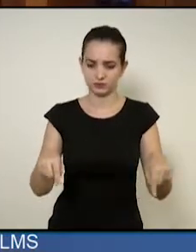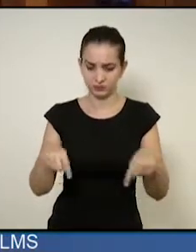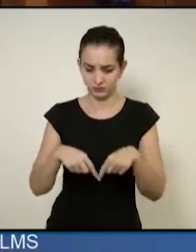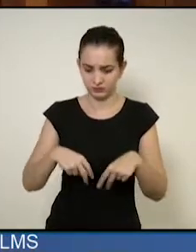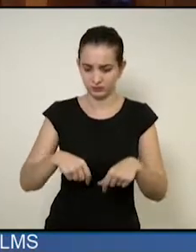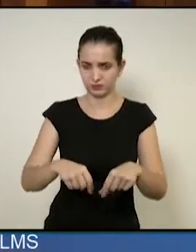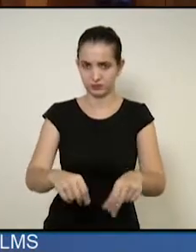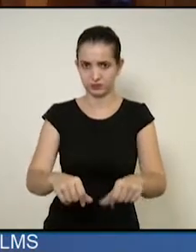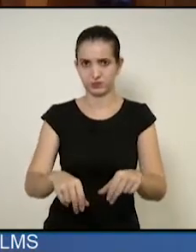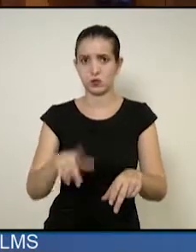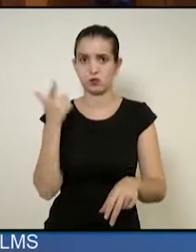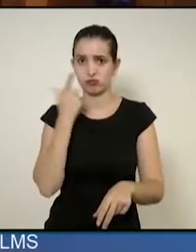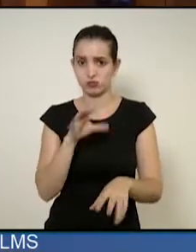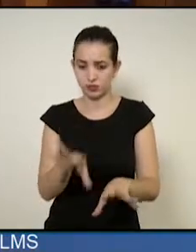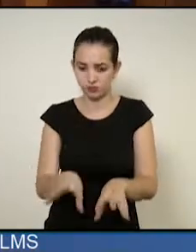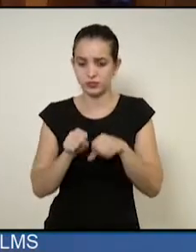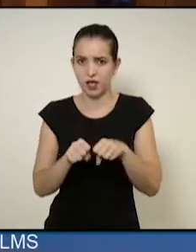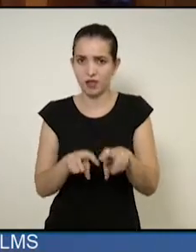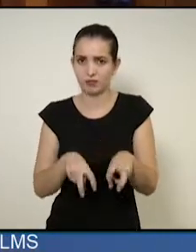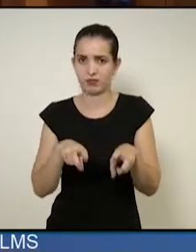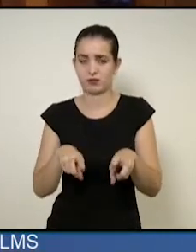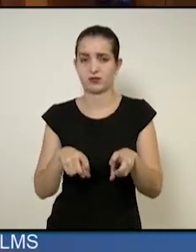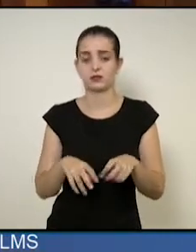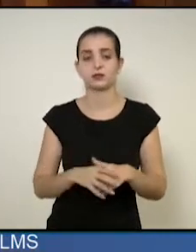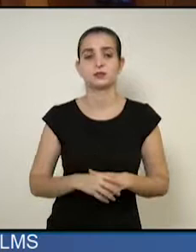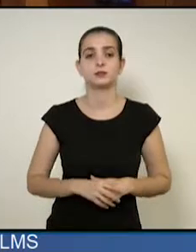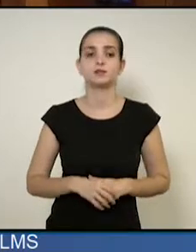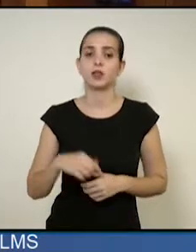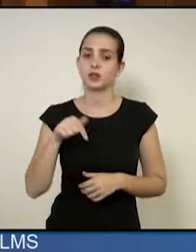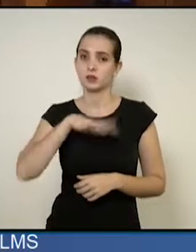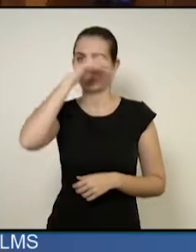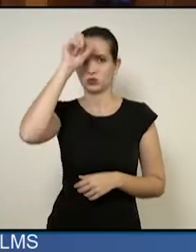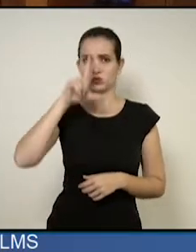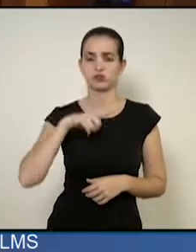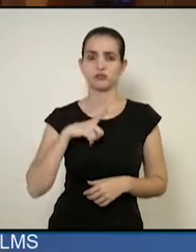pela aquisição da terra. Ao todo, no Mato Grosso do Sul, são